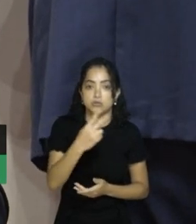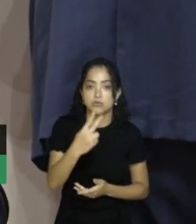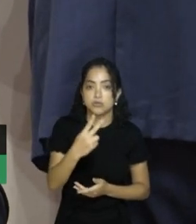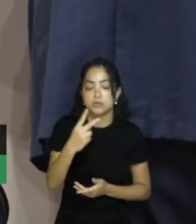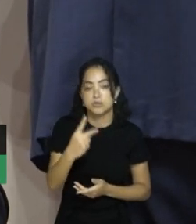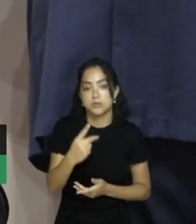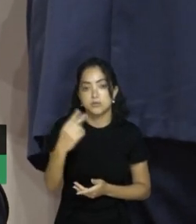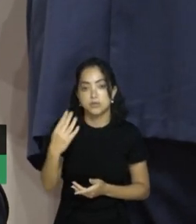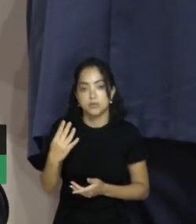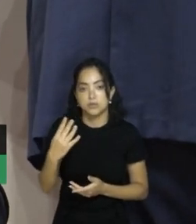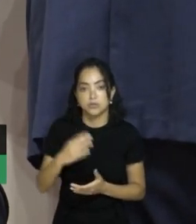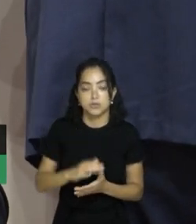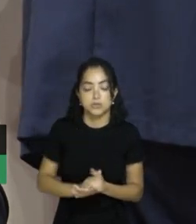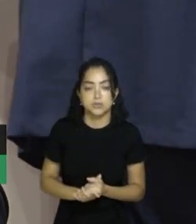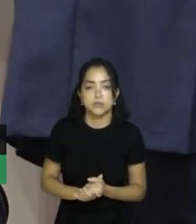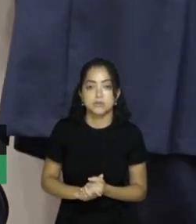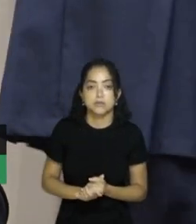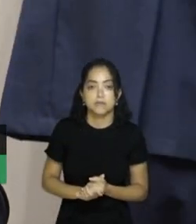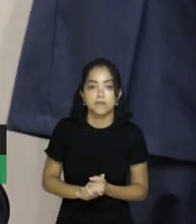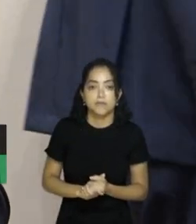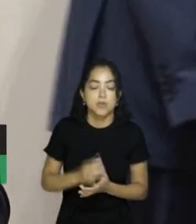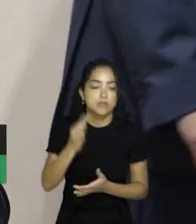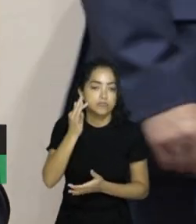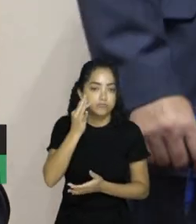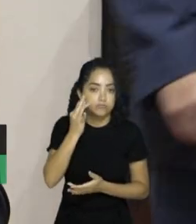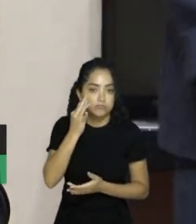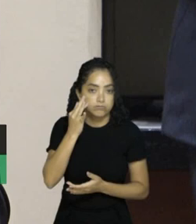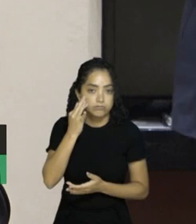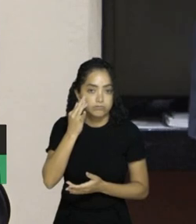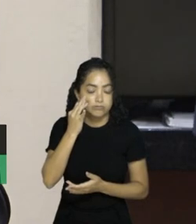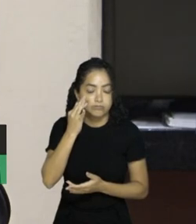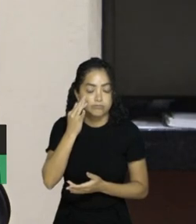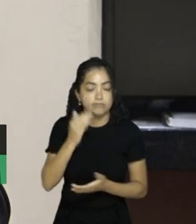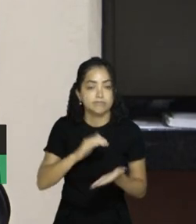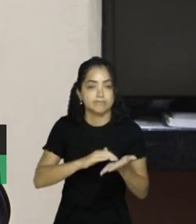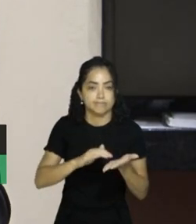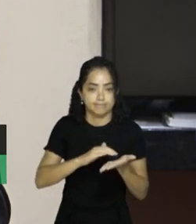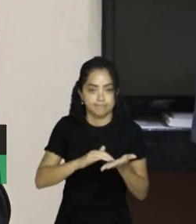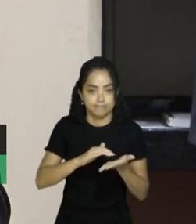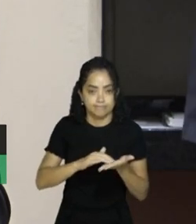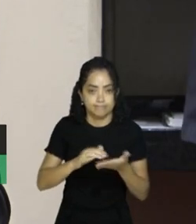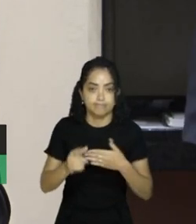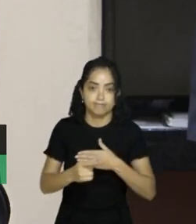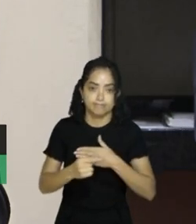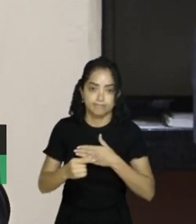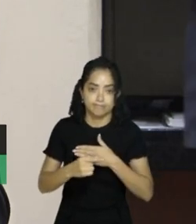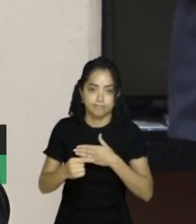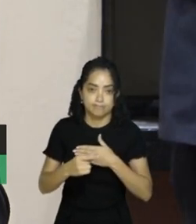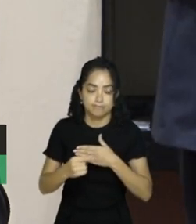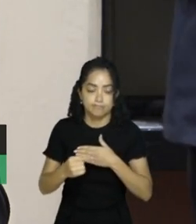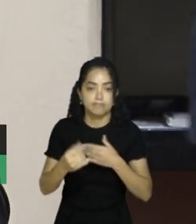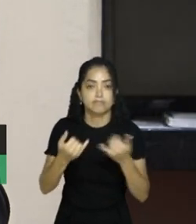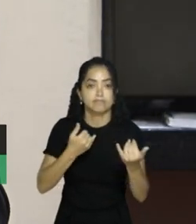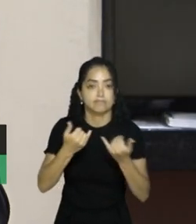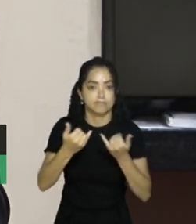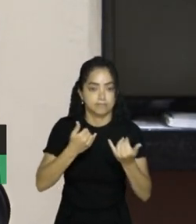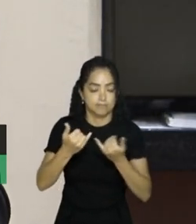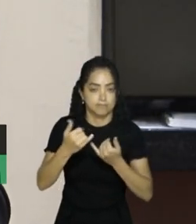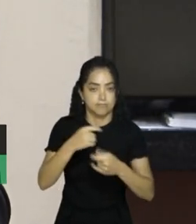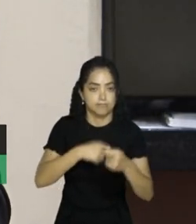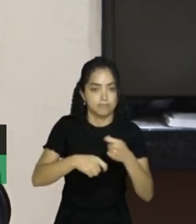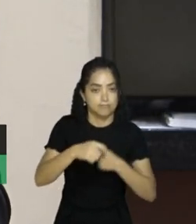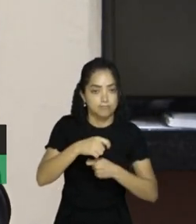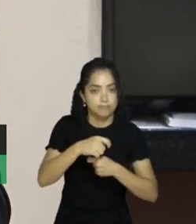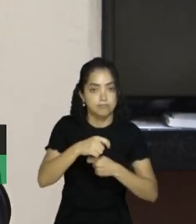2023 a teoria deputado Fernando Klein solicitando ao secretário de estado da casa civil informações acerca das medidas administrativas